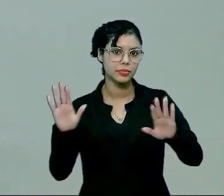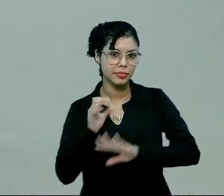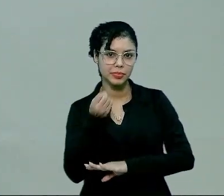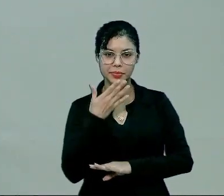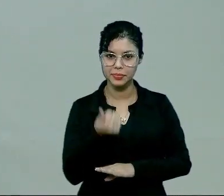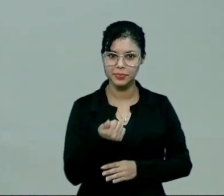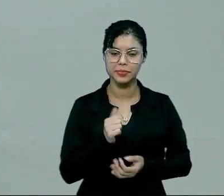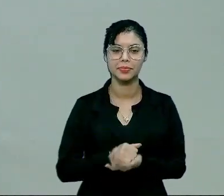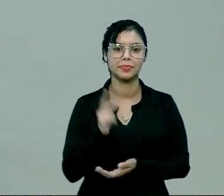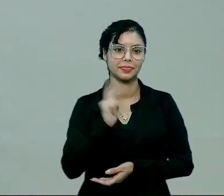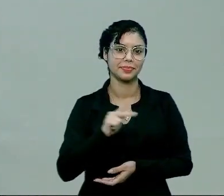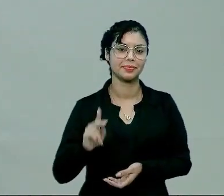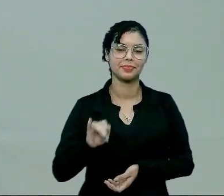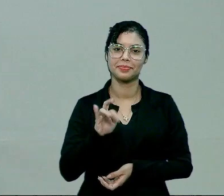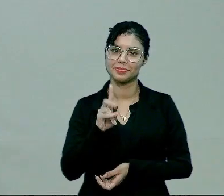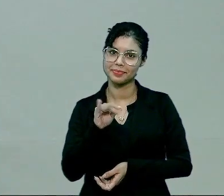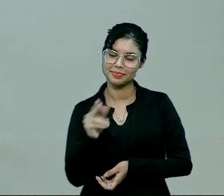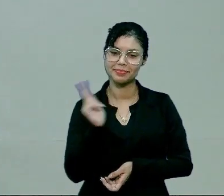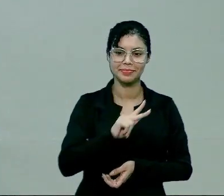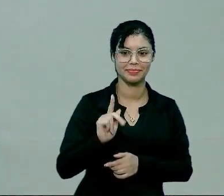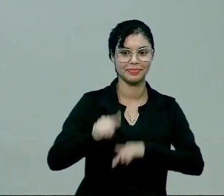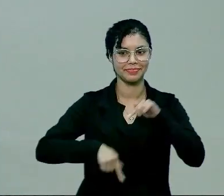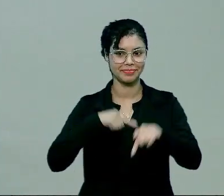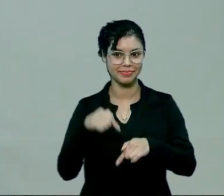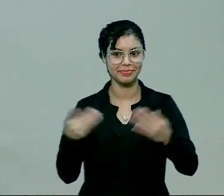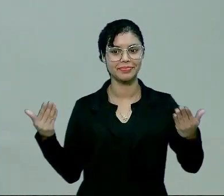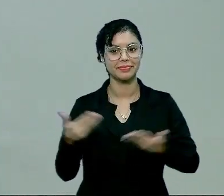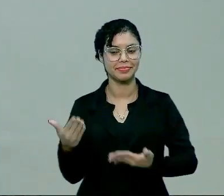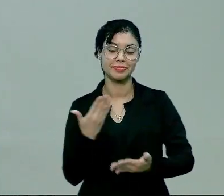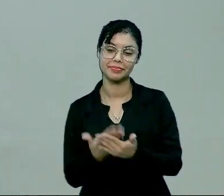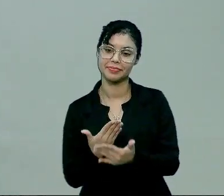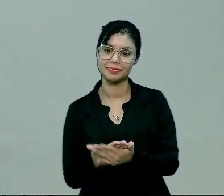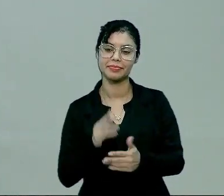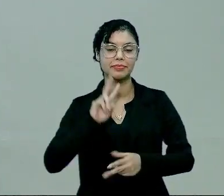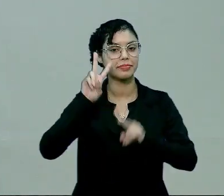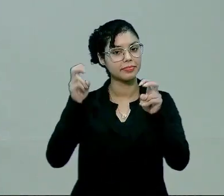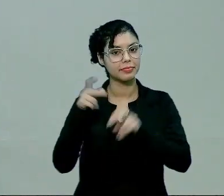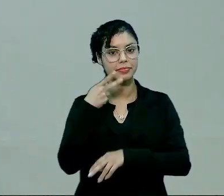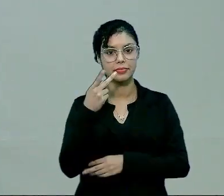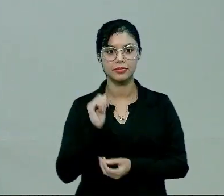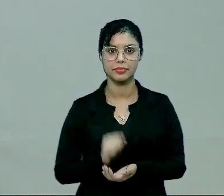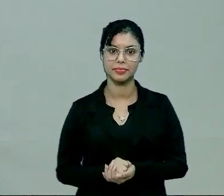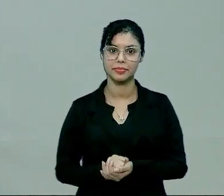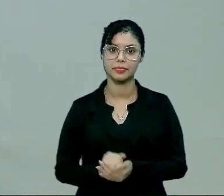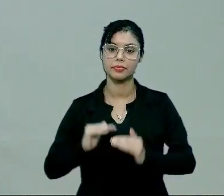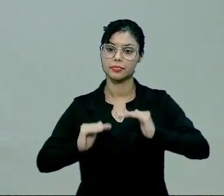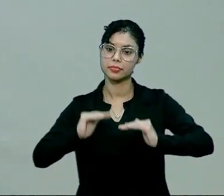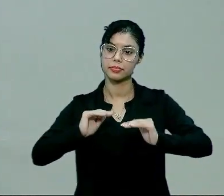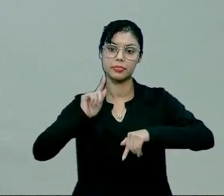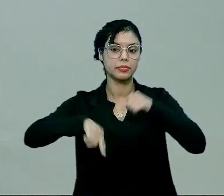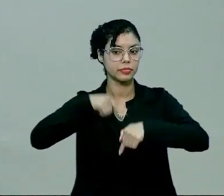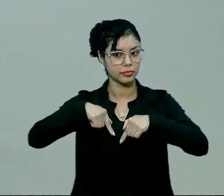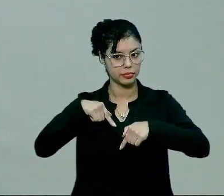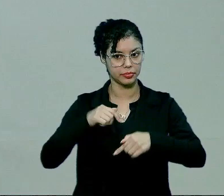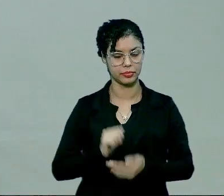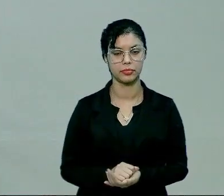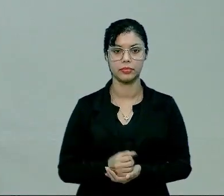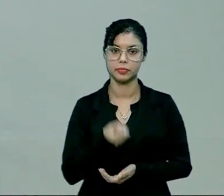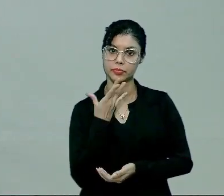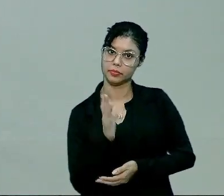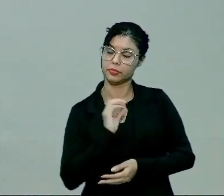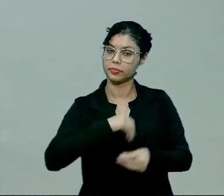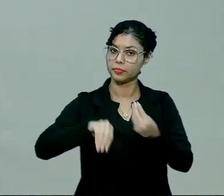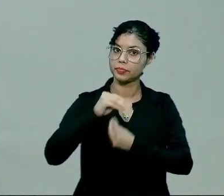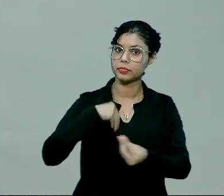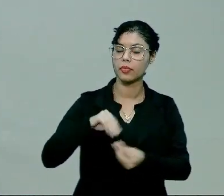Olá, tudo bem? Sou o professor Everton, professor de Química, e na aula de hoje nós vamos falar um pouquinho sobre equilíbrio químico. Bom, todas